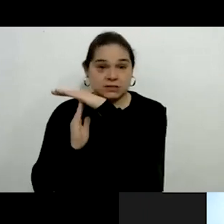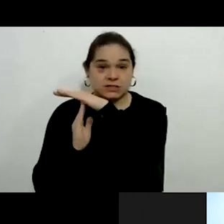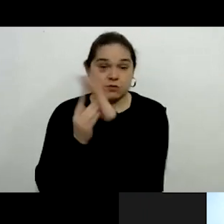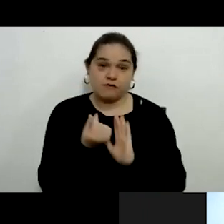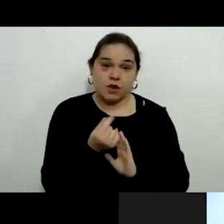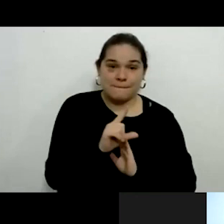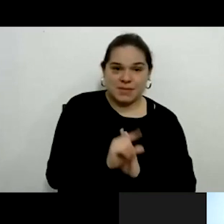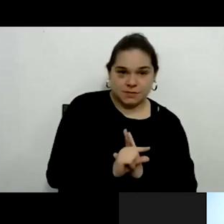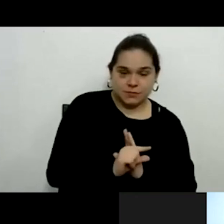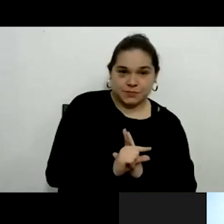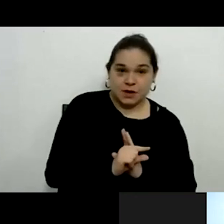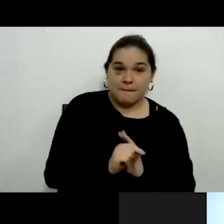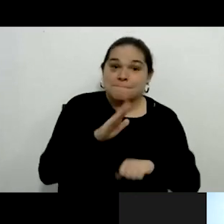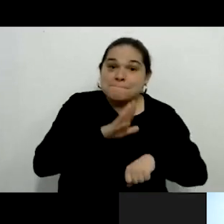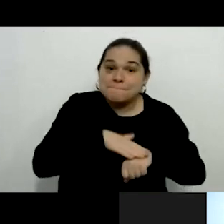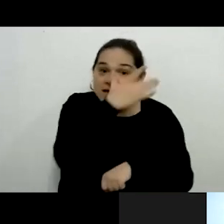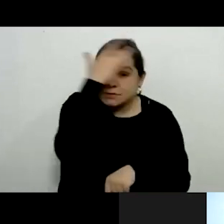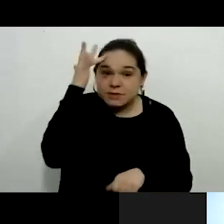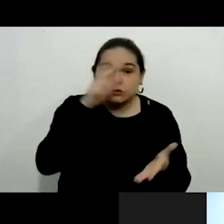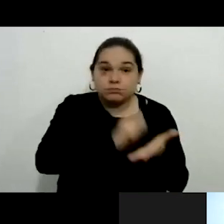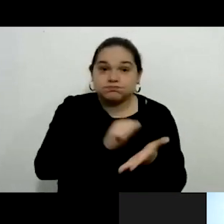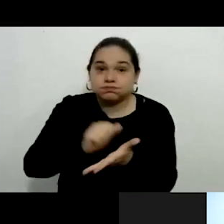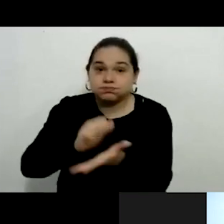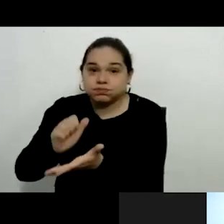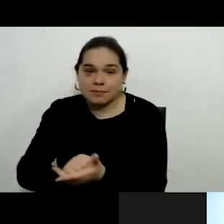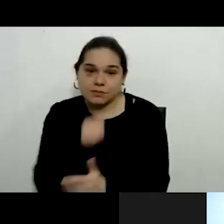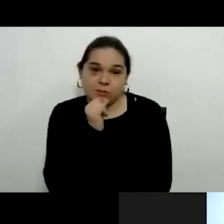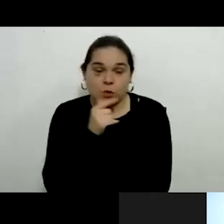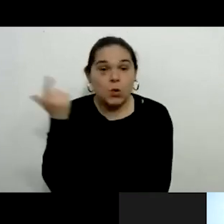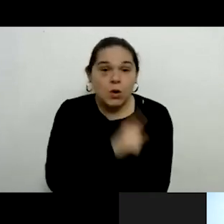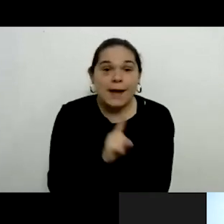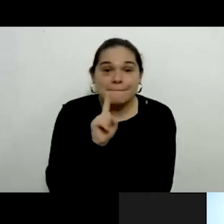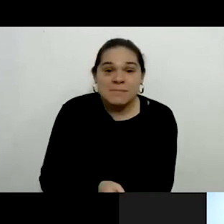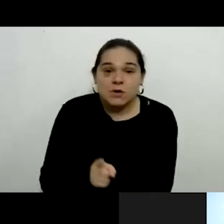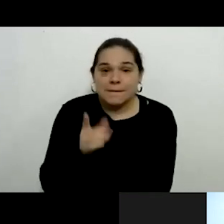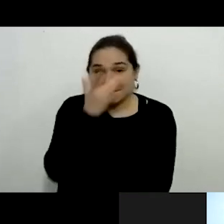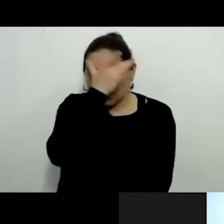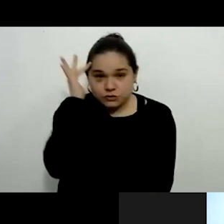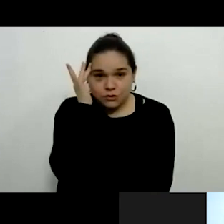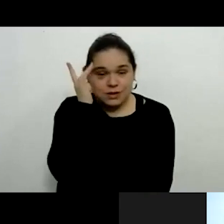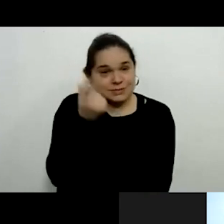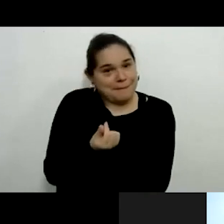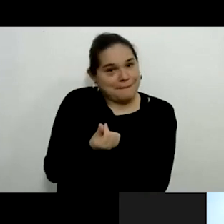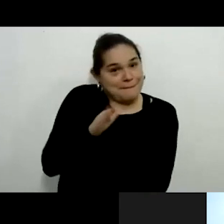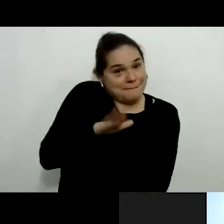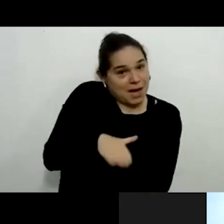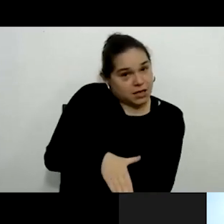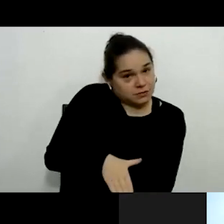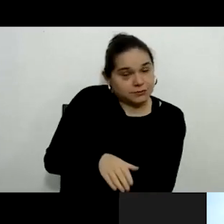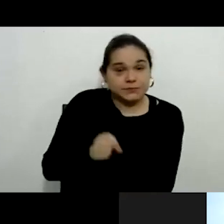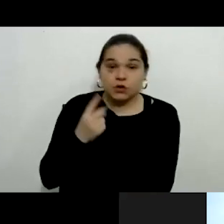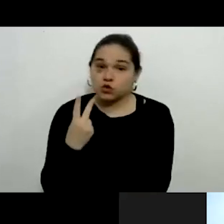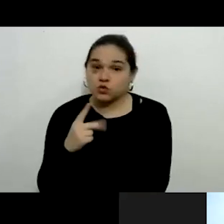as metas, esse valor vai diminuindo. Por exemplo, se a gente conseguir mil pessoas, é X valor. Se gente conseguir duas mil, é X